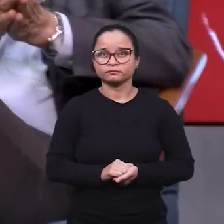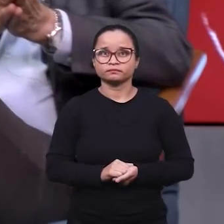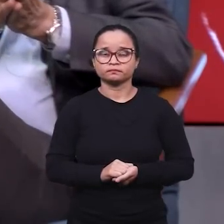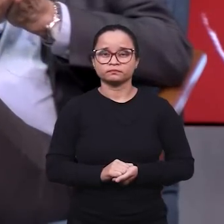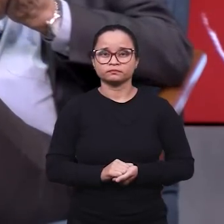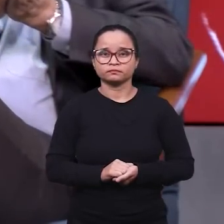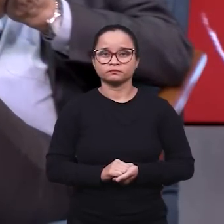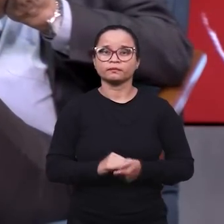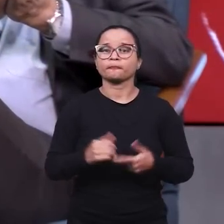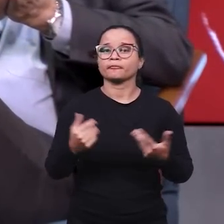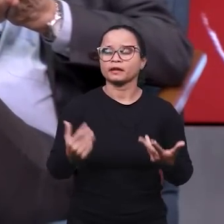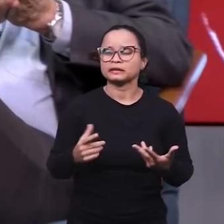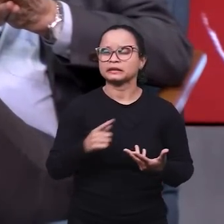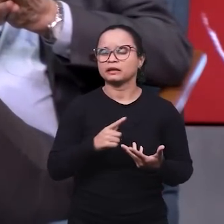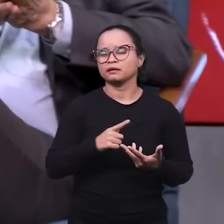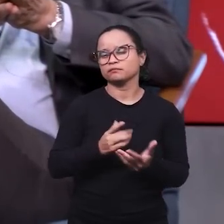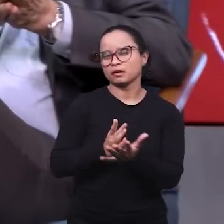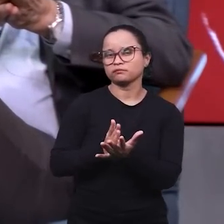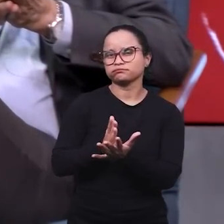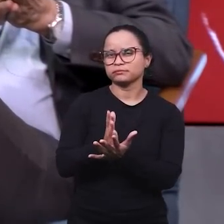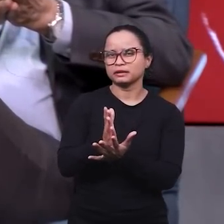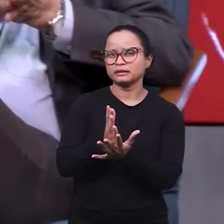ela tem uma linha